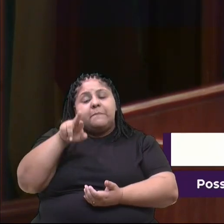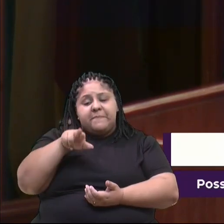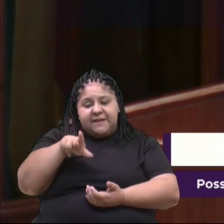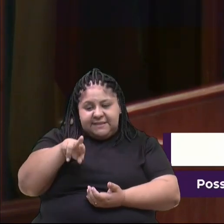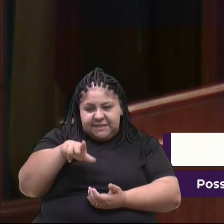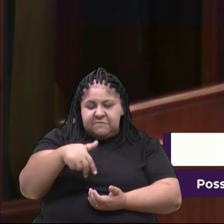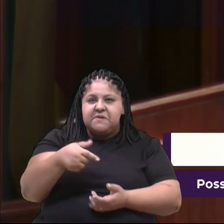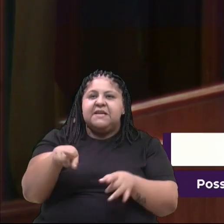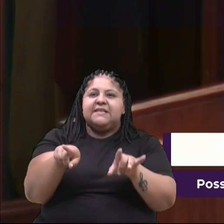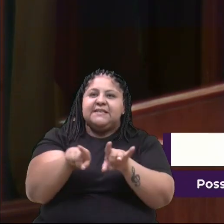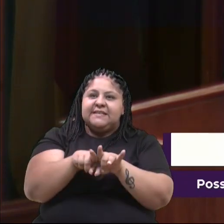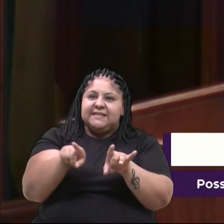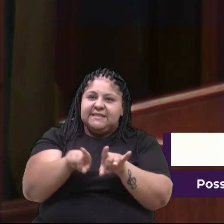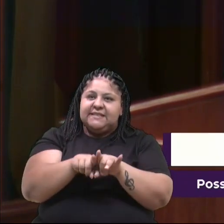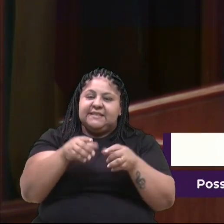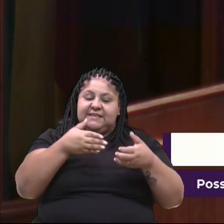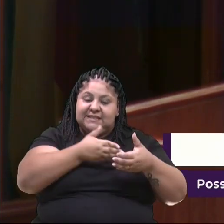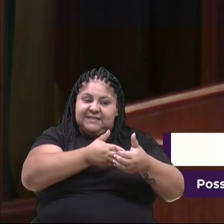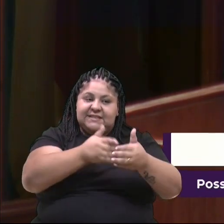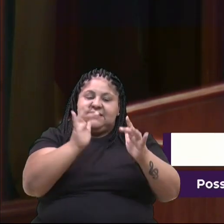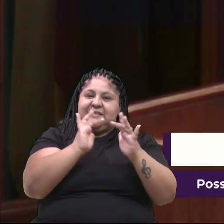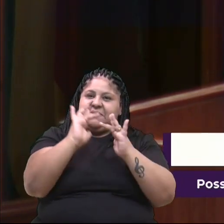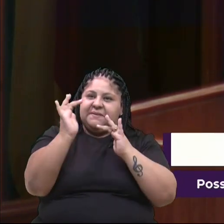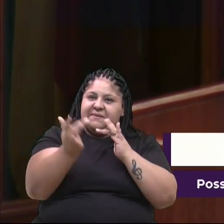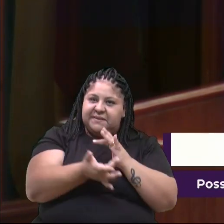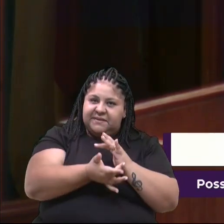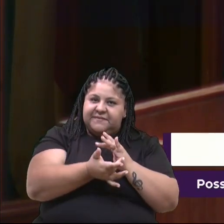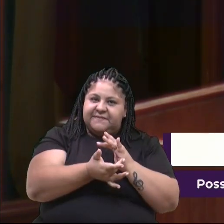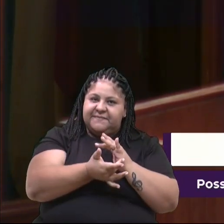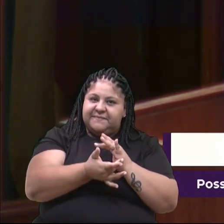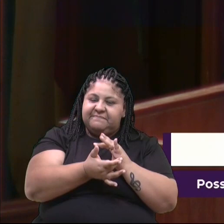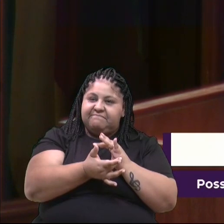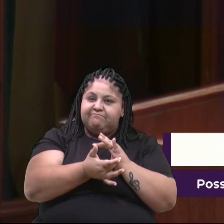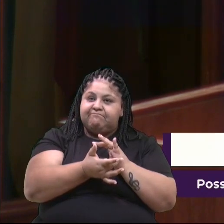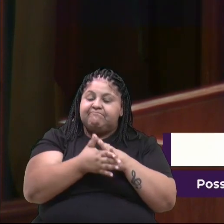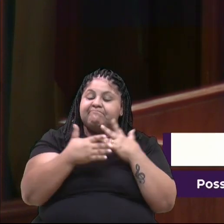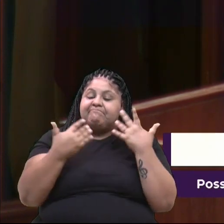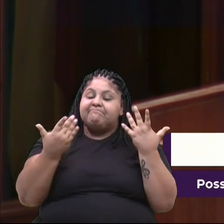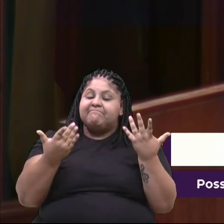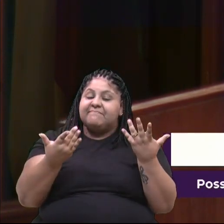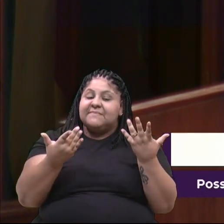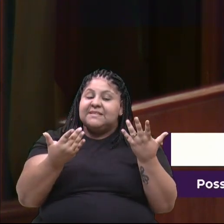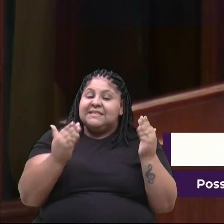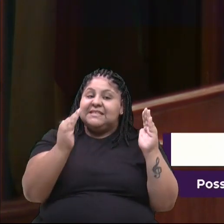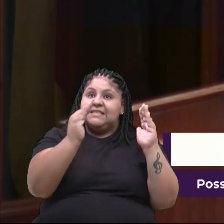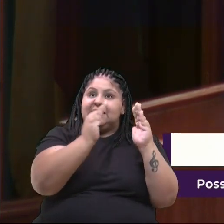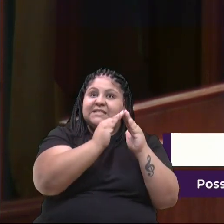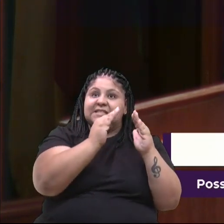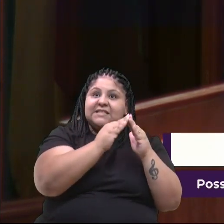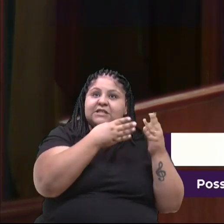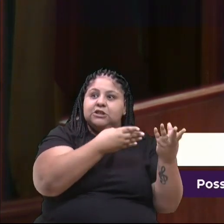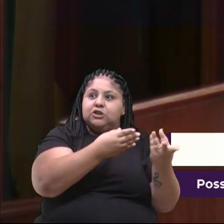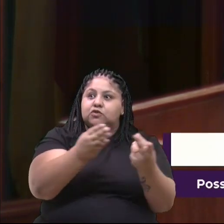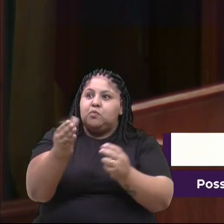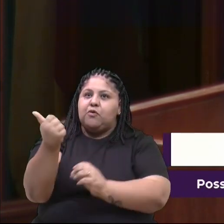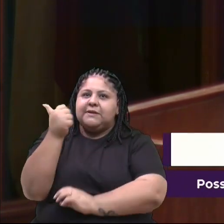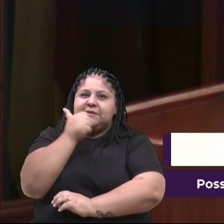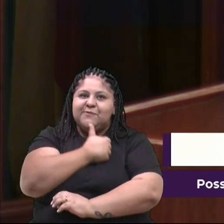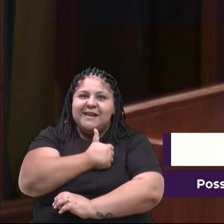a Juliana, que nos acompanham pelas redes. E aí, numa casa com tantas mulheres, né,